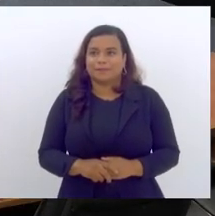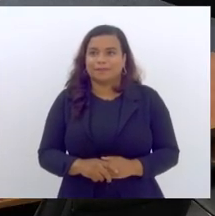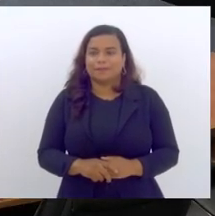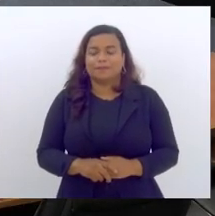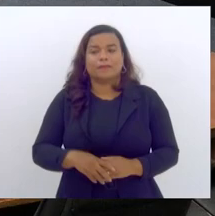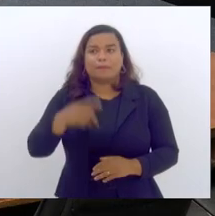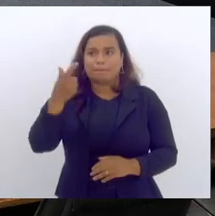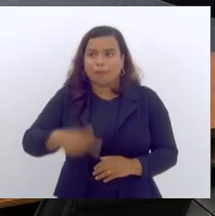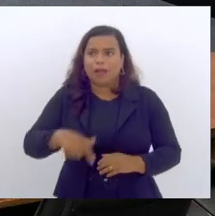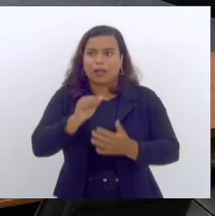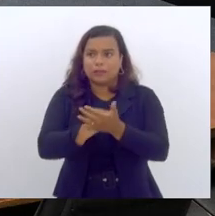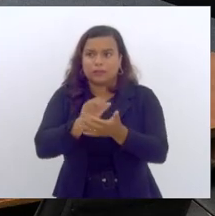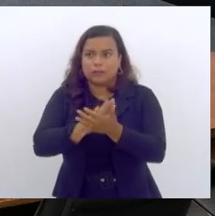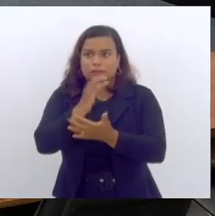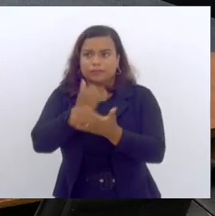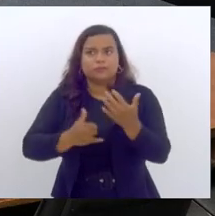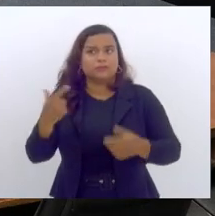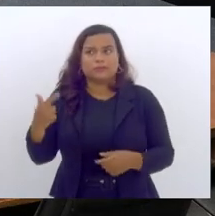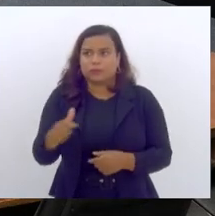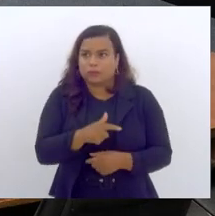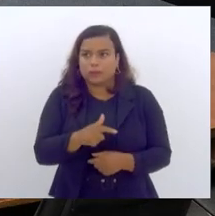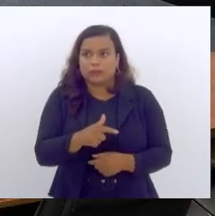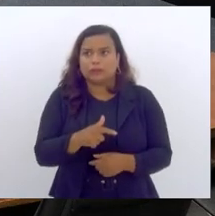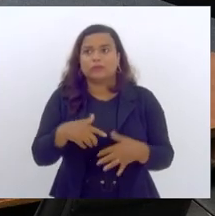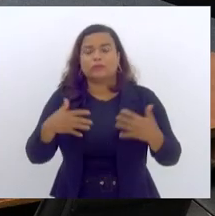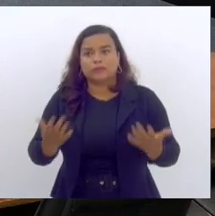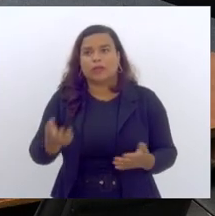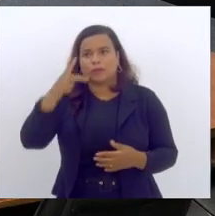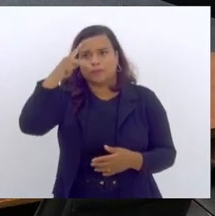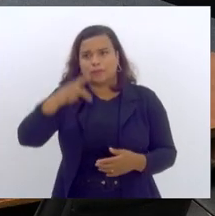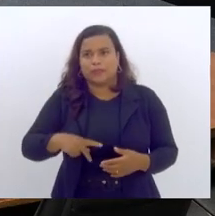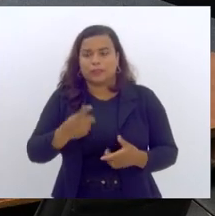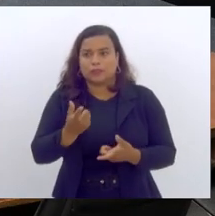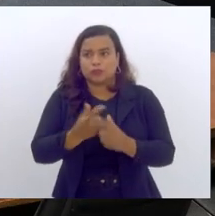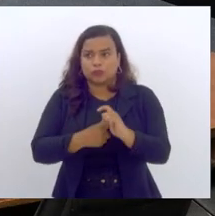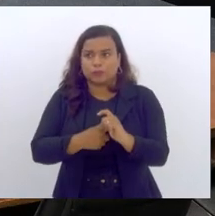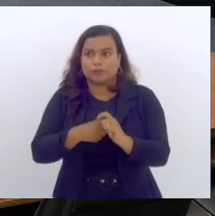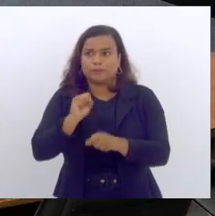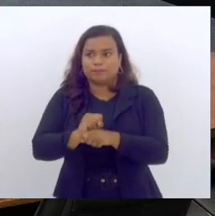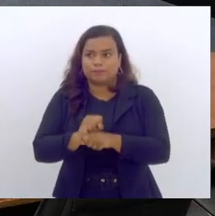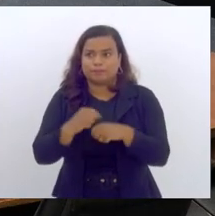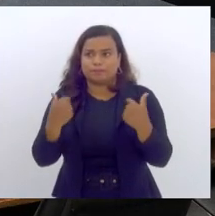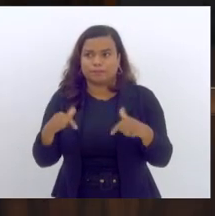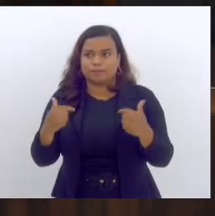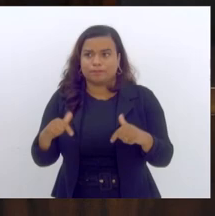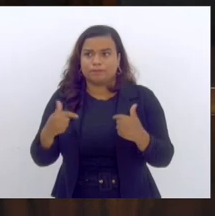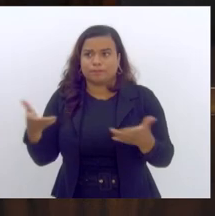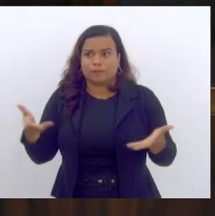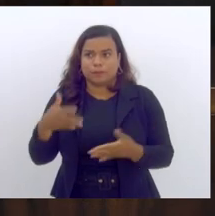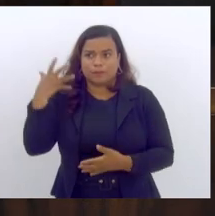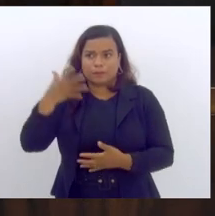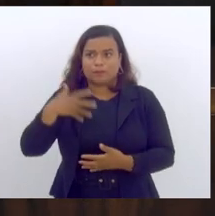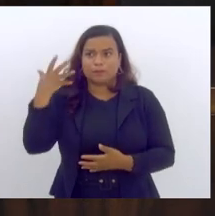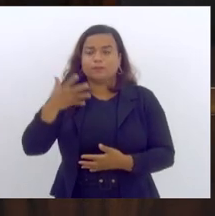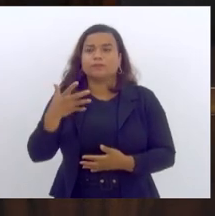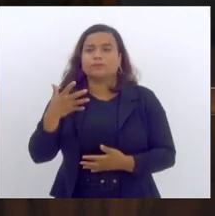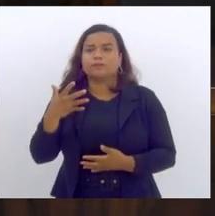não havendo mais oradores escritos a presidência suspende os trabalhos dessa sessão